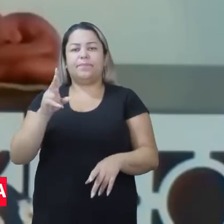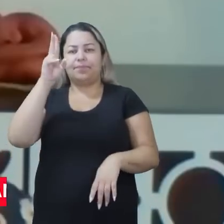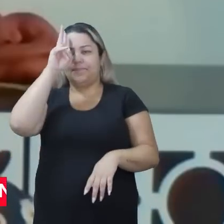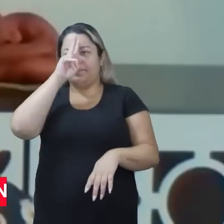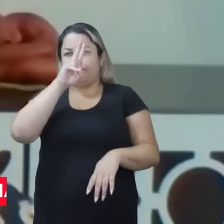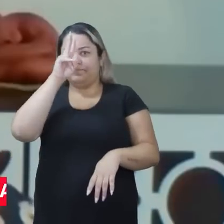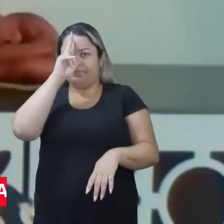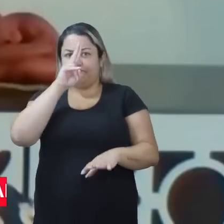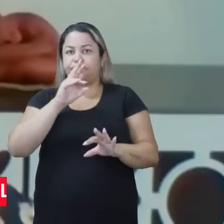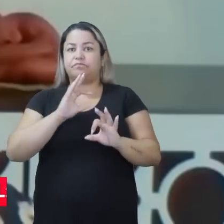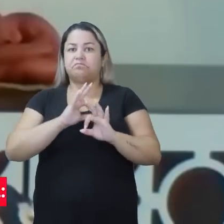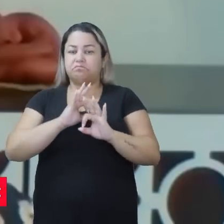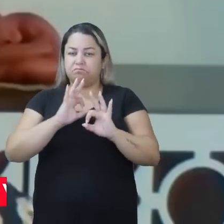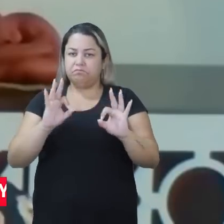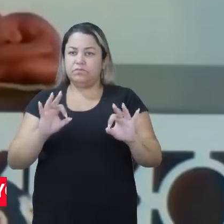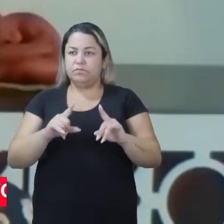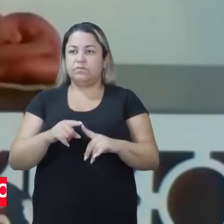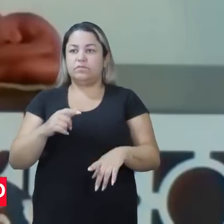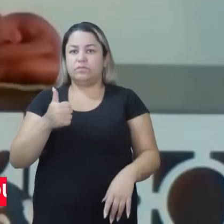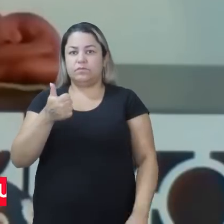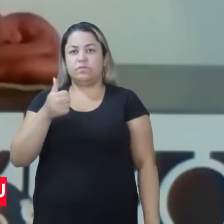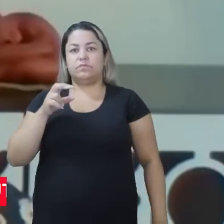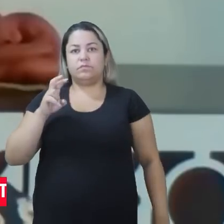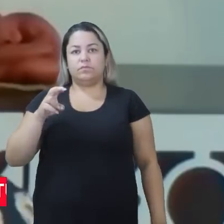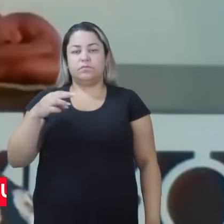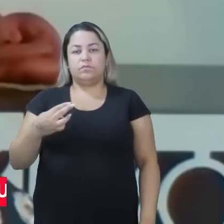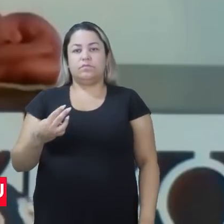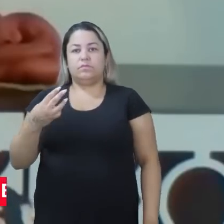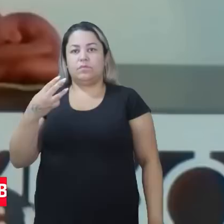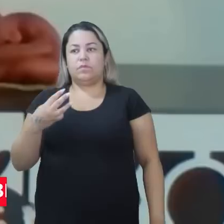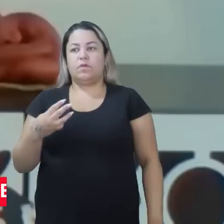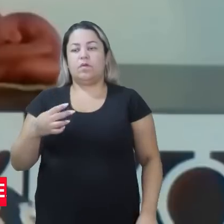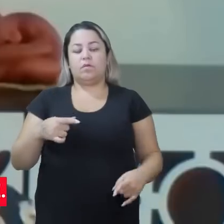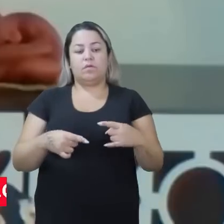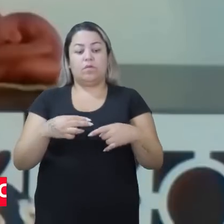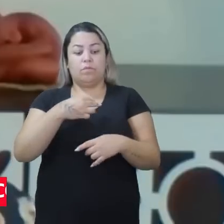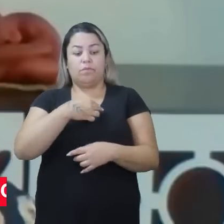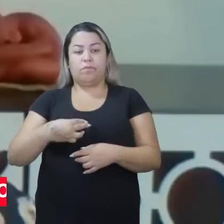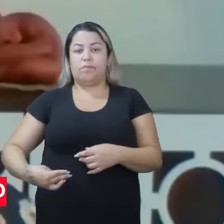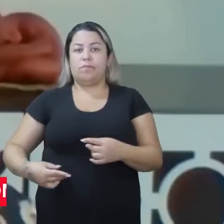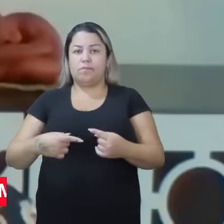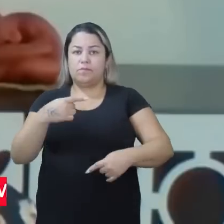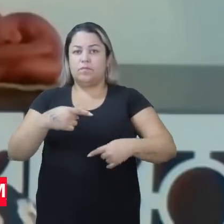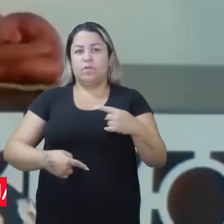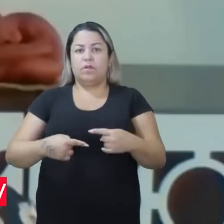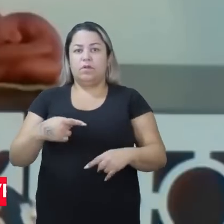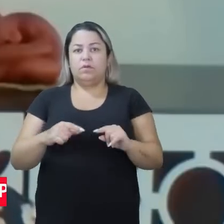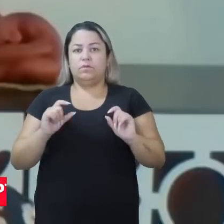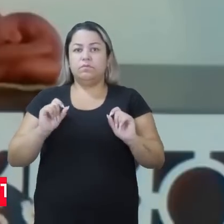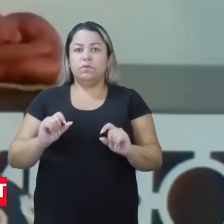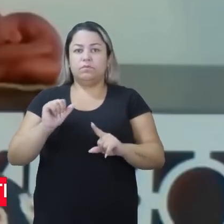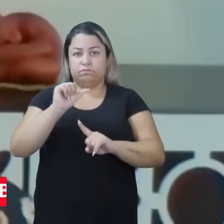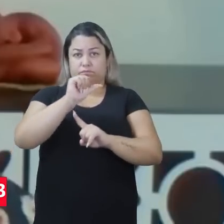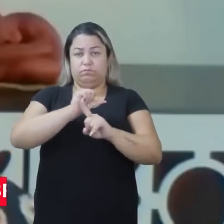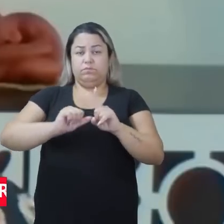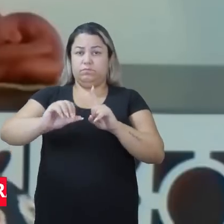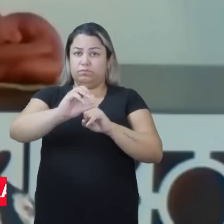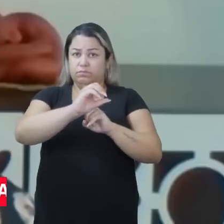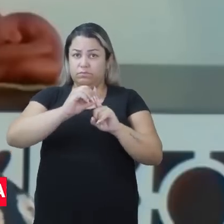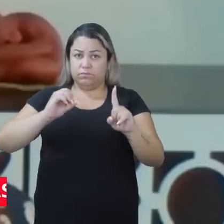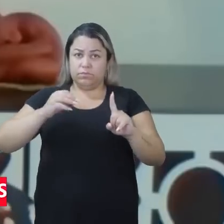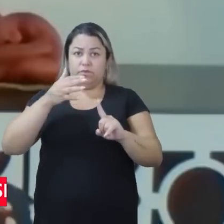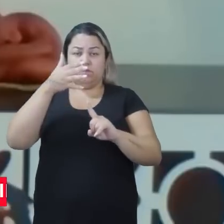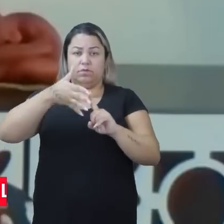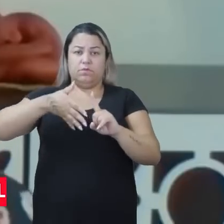de uma DPF 153, em que os ministros do Supremo discutiam a questão da anistia, e o